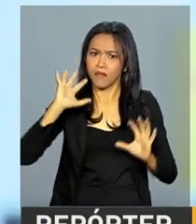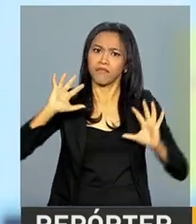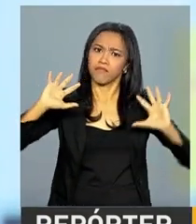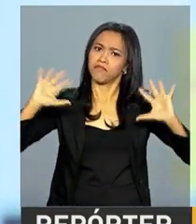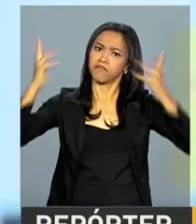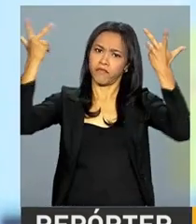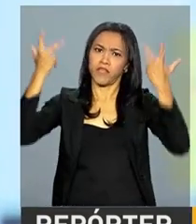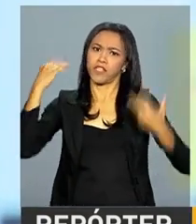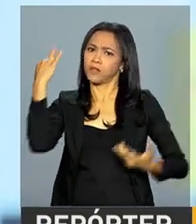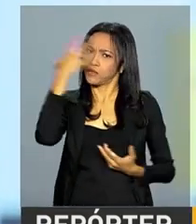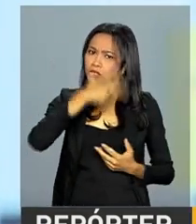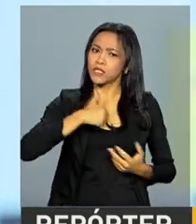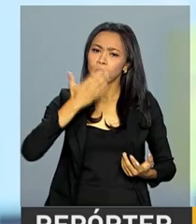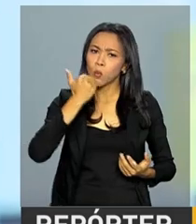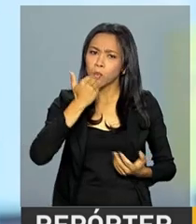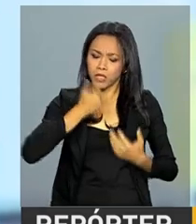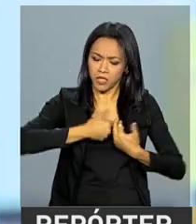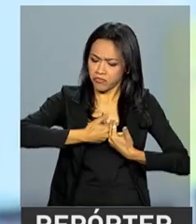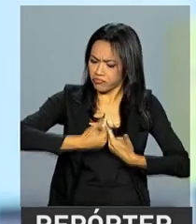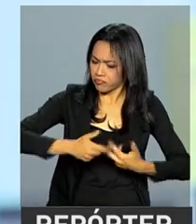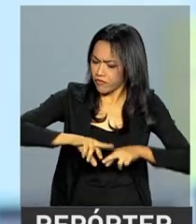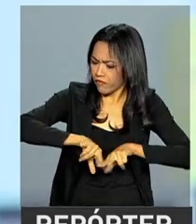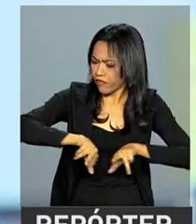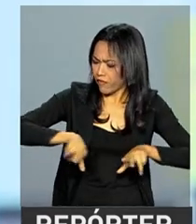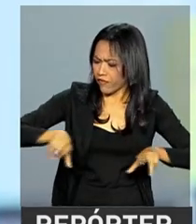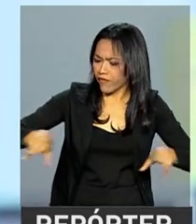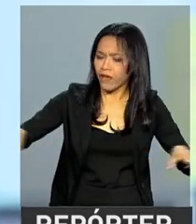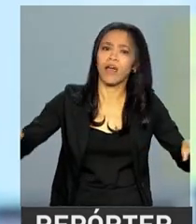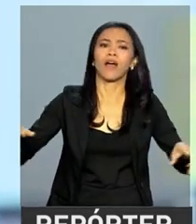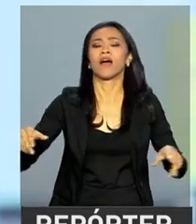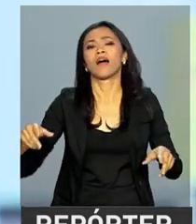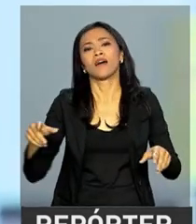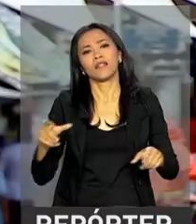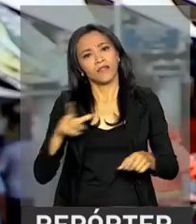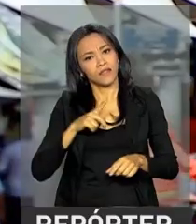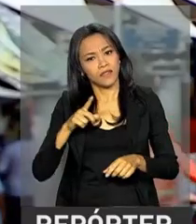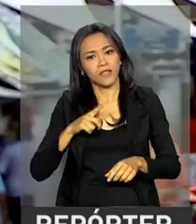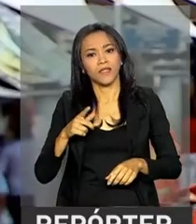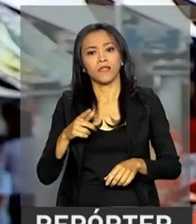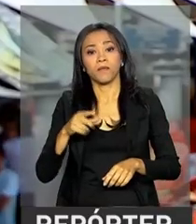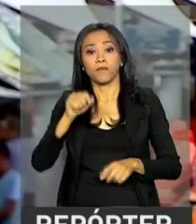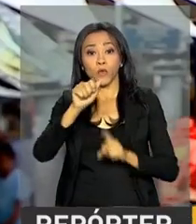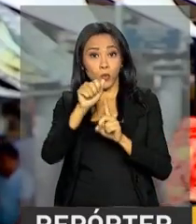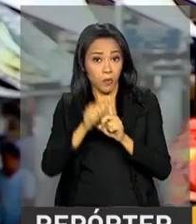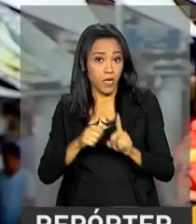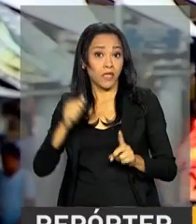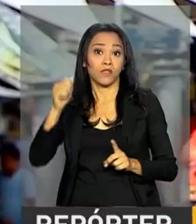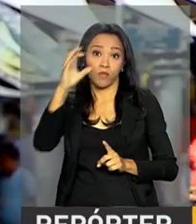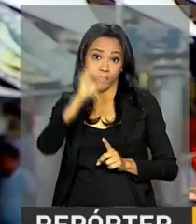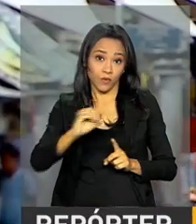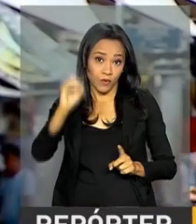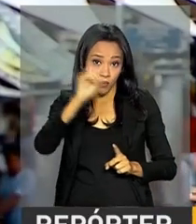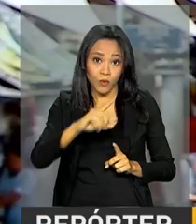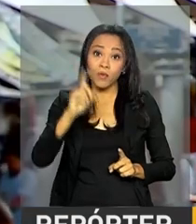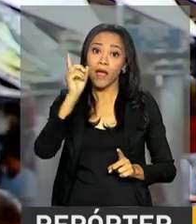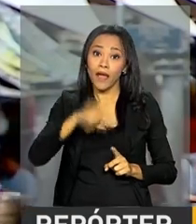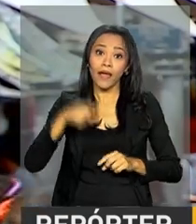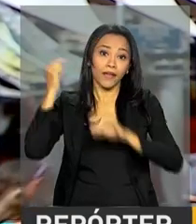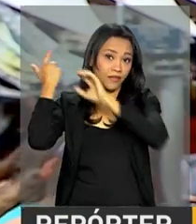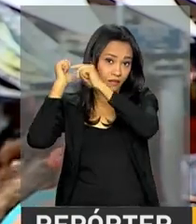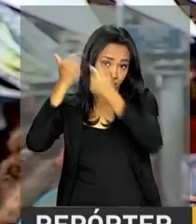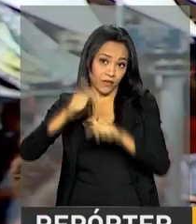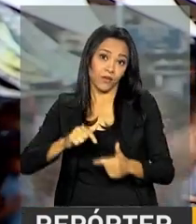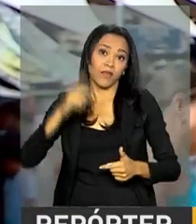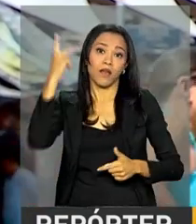e vende comidas típicas que a gente também está acostumado nessa época também tema de salvar o mês de outubro já é tradicional aqui em belém por